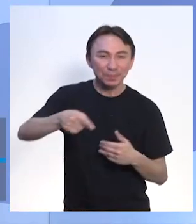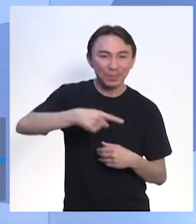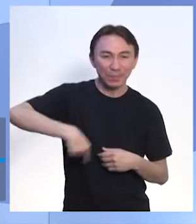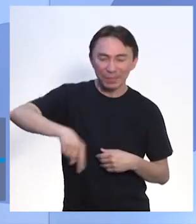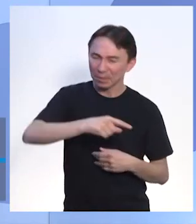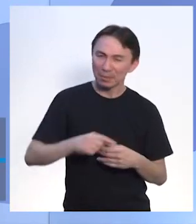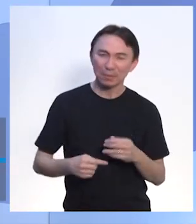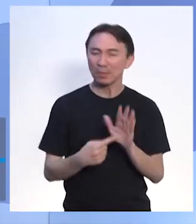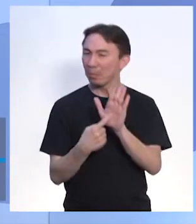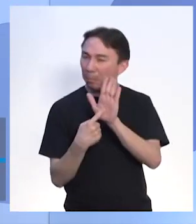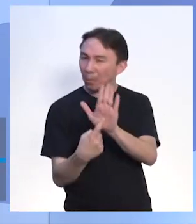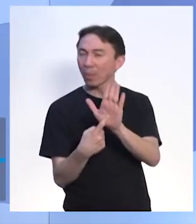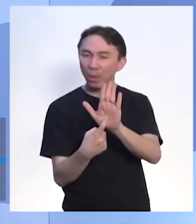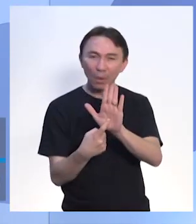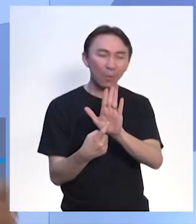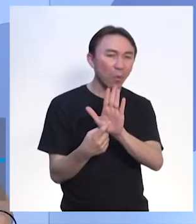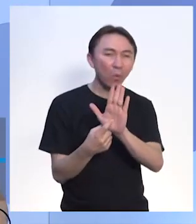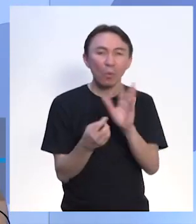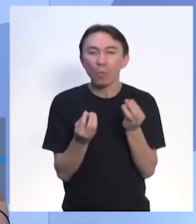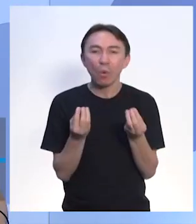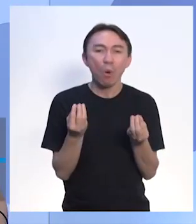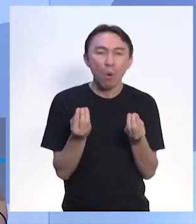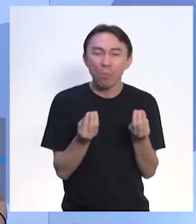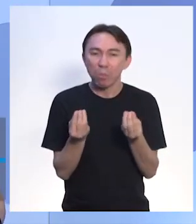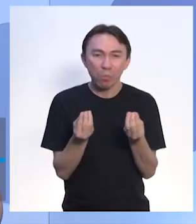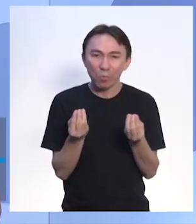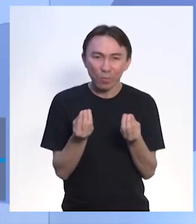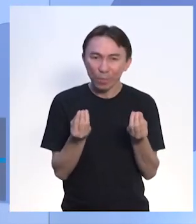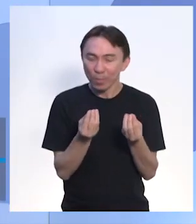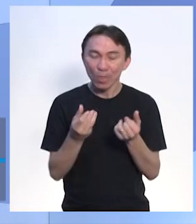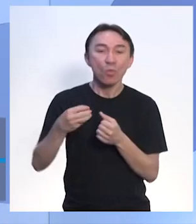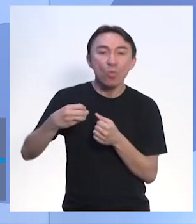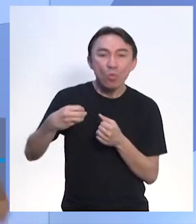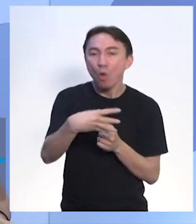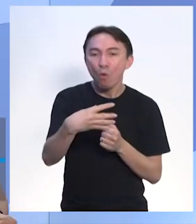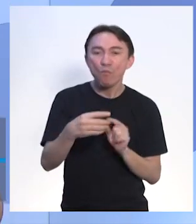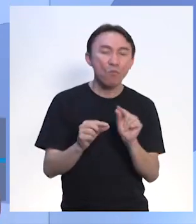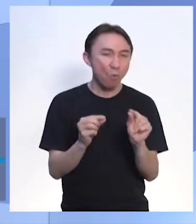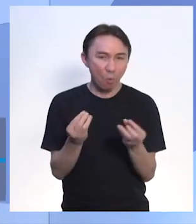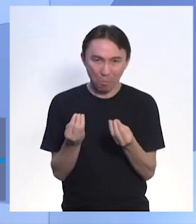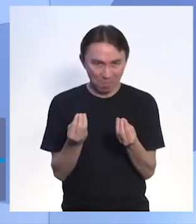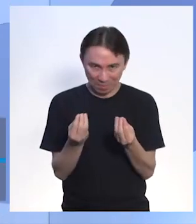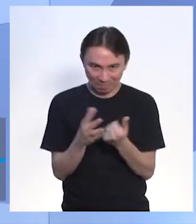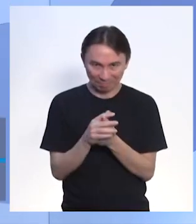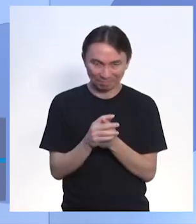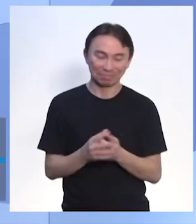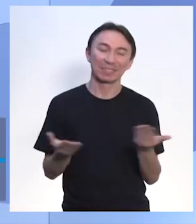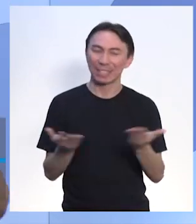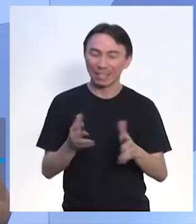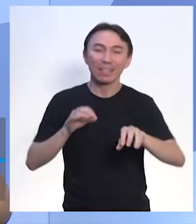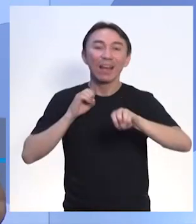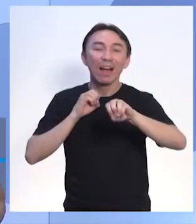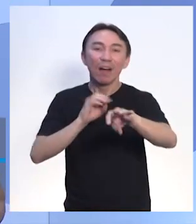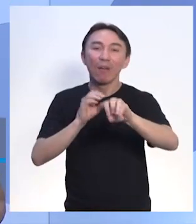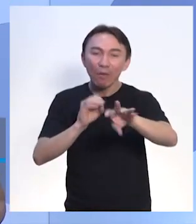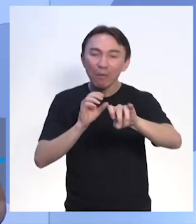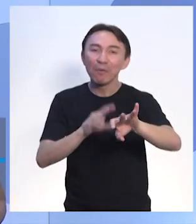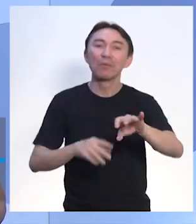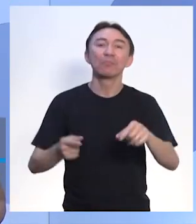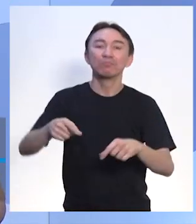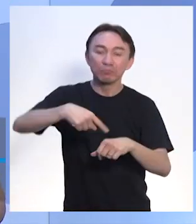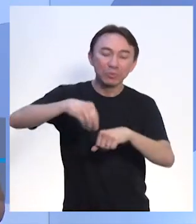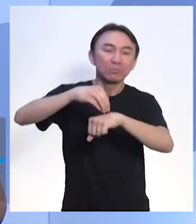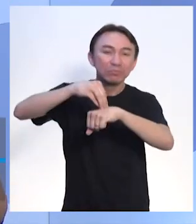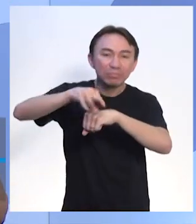identificar, mostrar para vocês como que vai ser essa nova dinâmica. E no decorrer da aula aqui a gente já vai, né, passando as